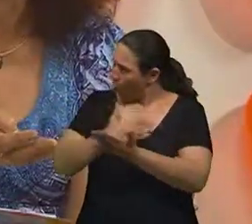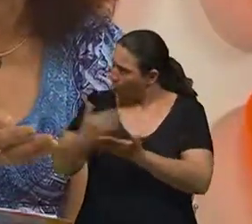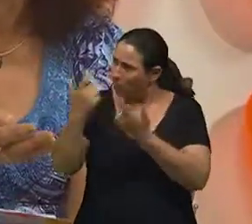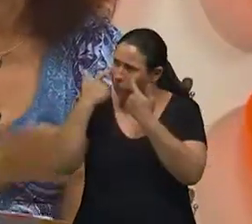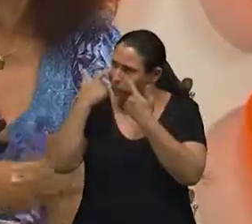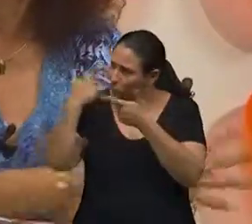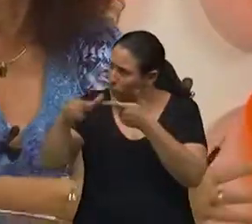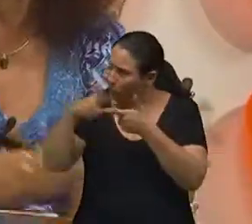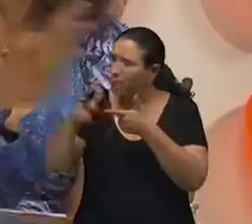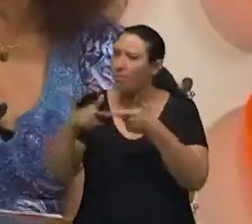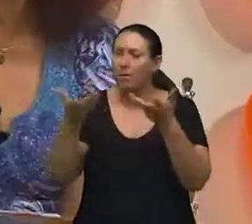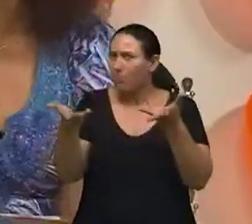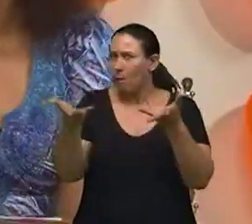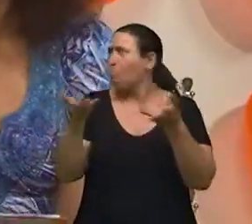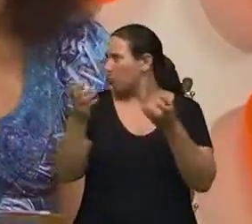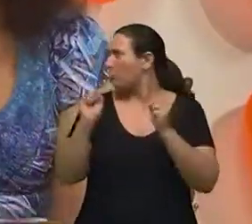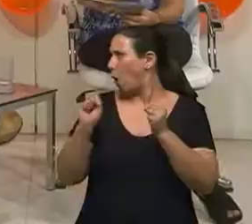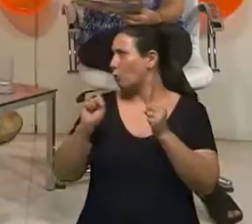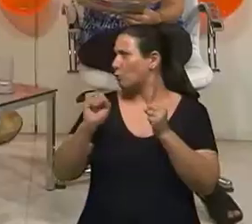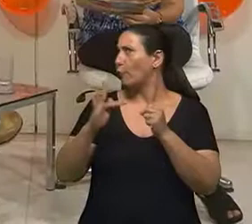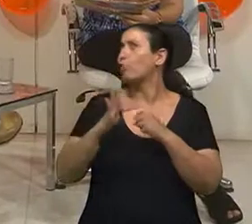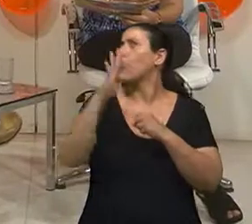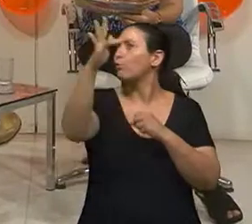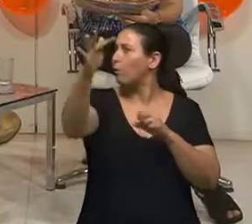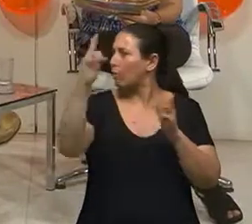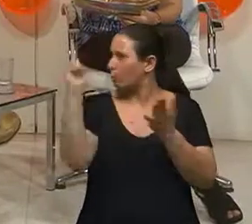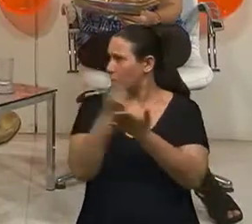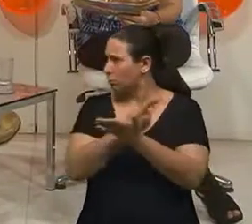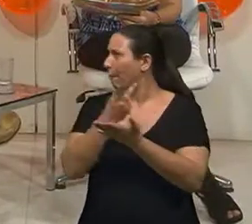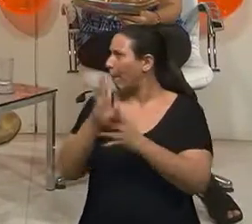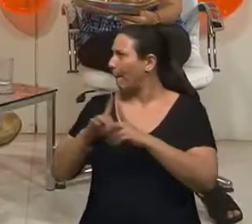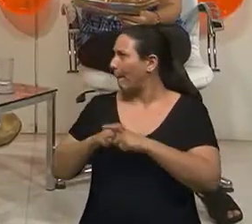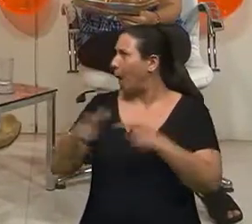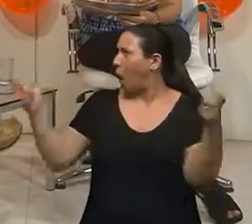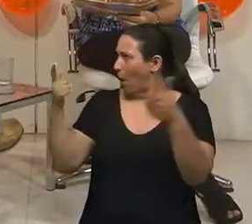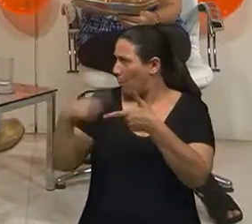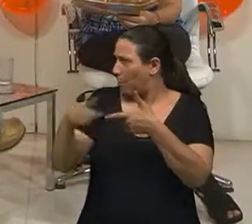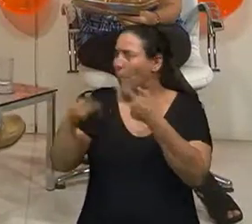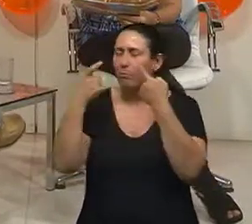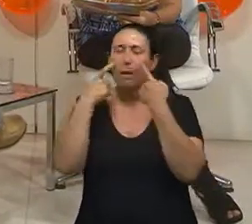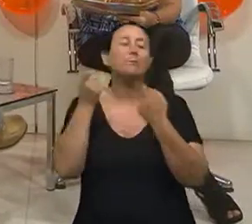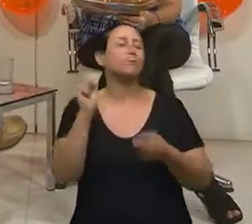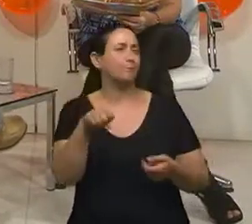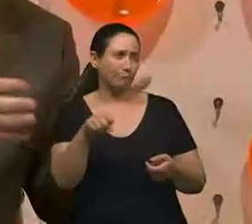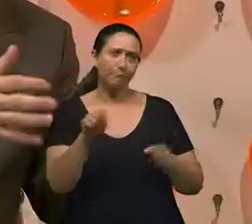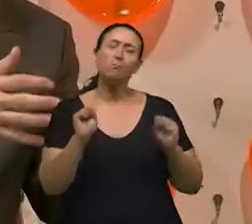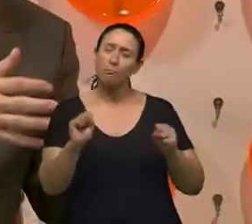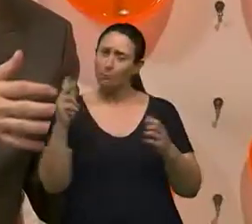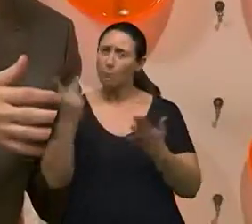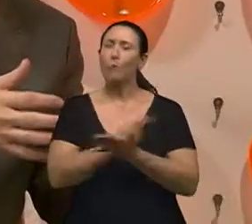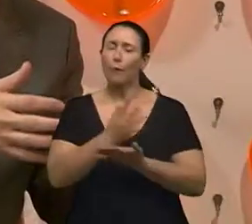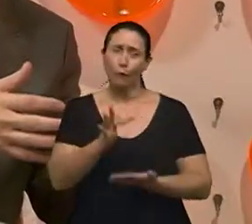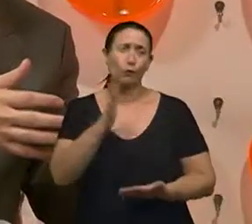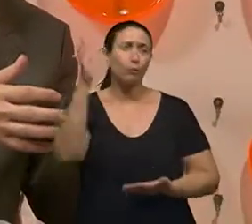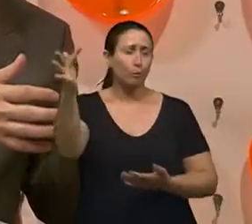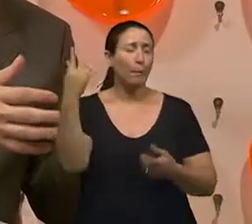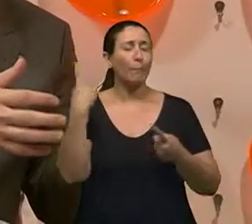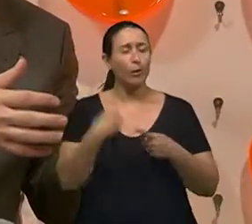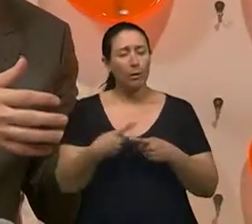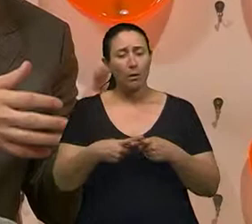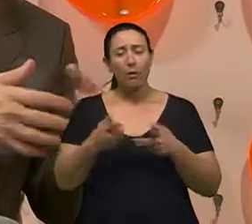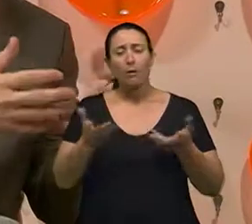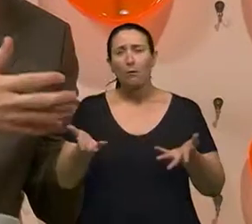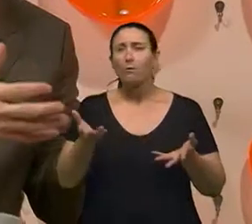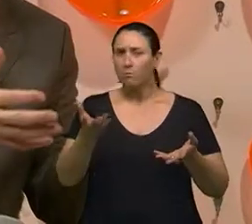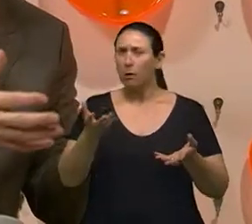causar problemas? Pode. Então, nós vamos ter uma geração com alguns problemas. Se não houver cuidados, certamente vai acontecer no futuro. Ah, ok.